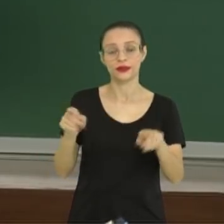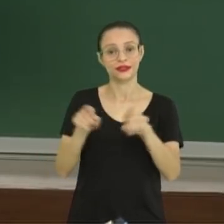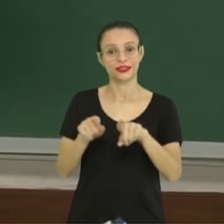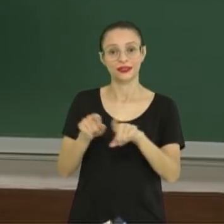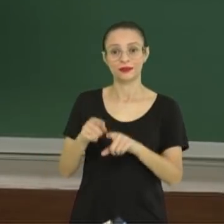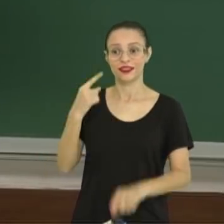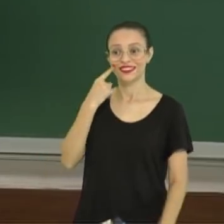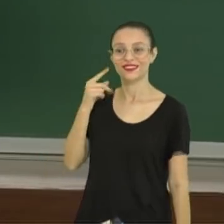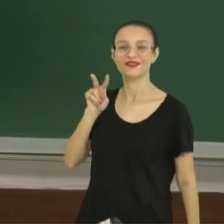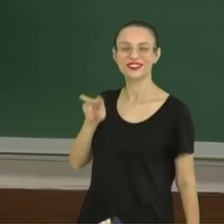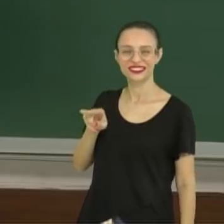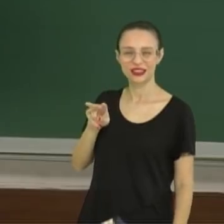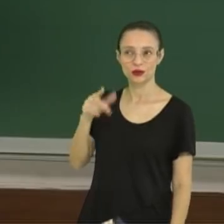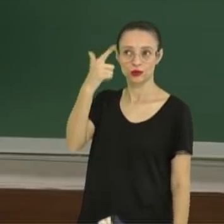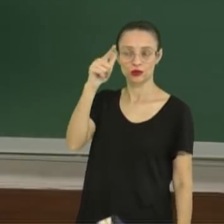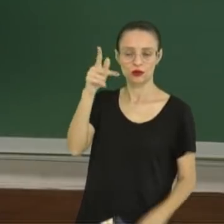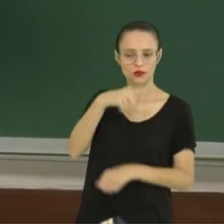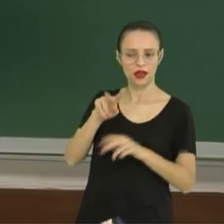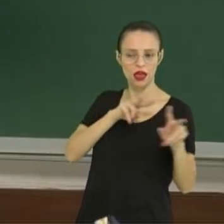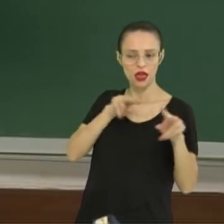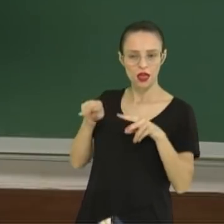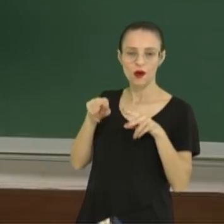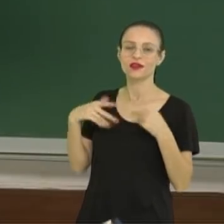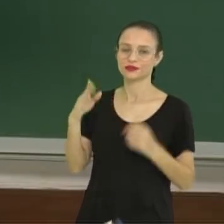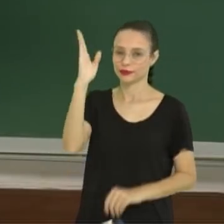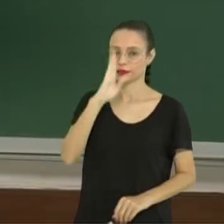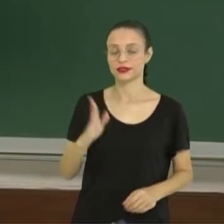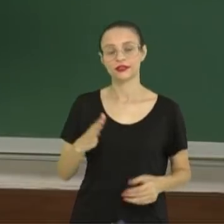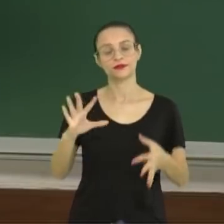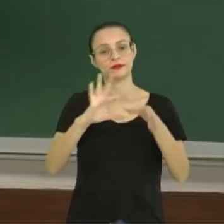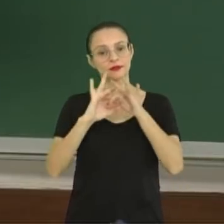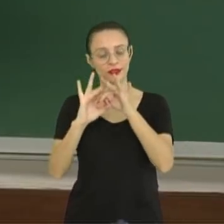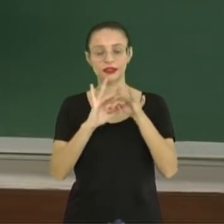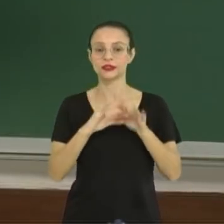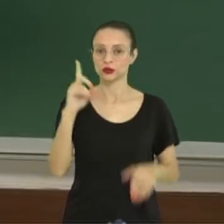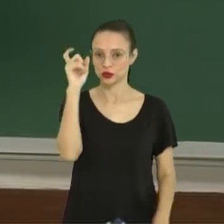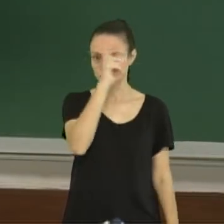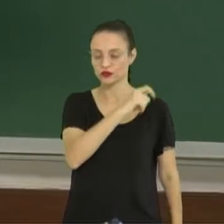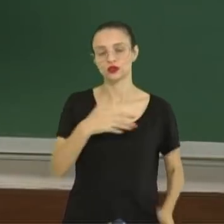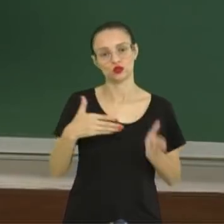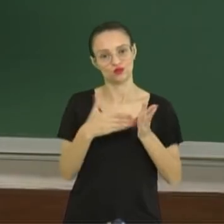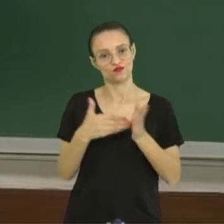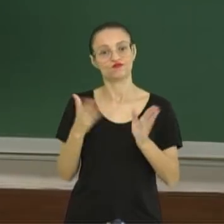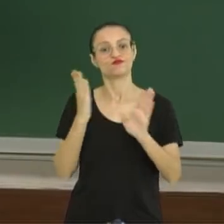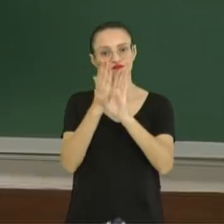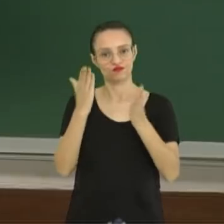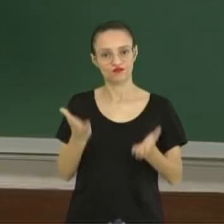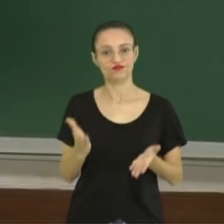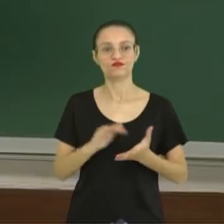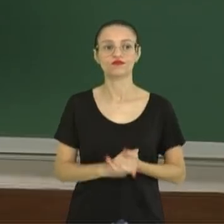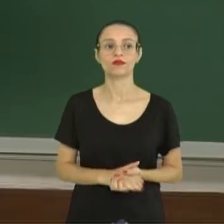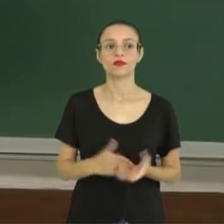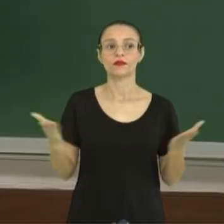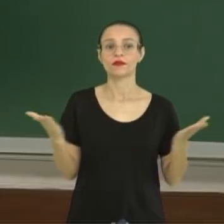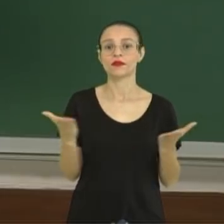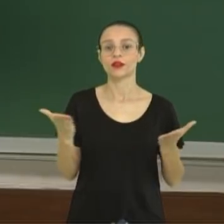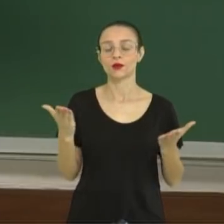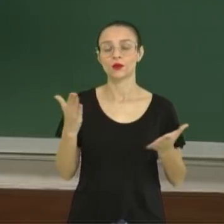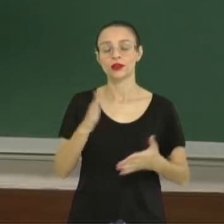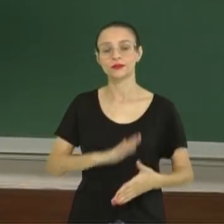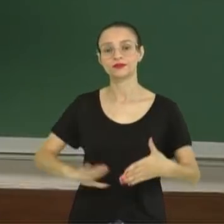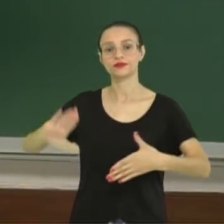outros países em relação ao Brasil, né? Então, a integração, infelizmente, vai se tornando cada vez mais difícil. Agora vamos partir para a América